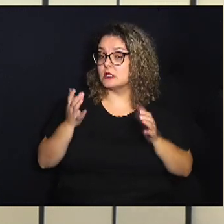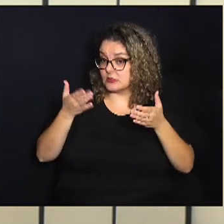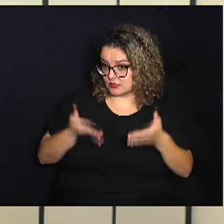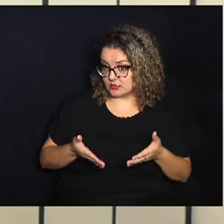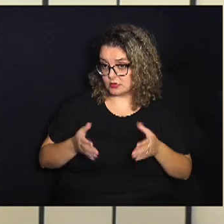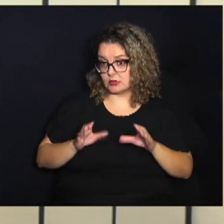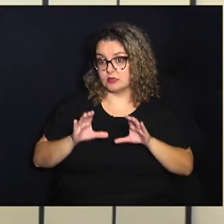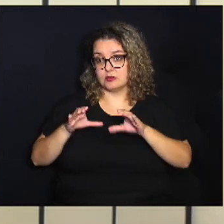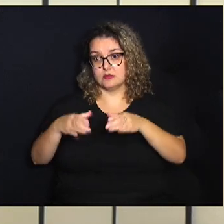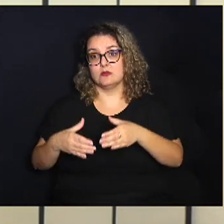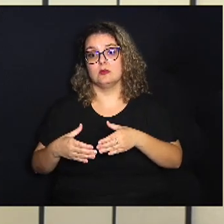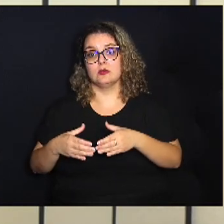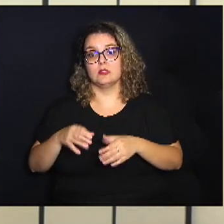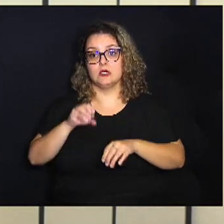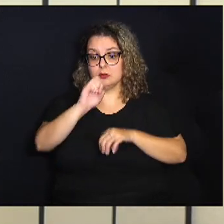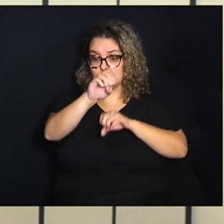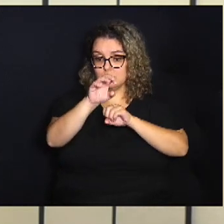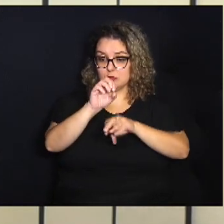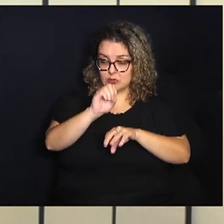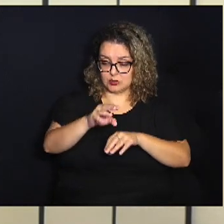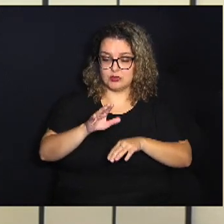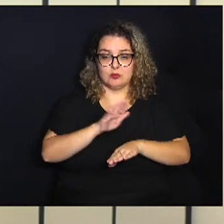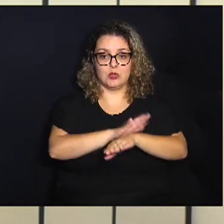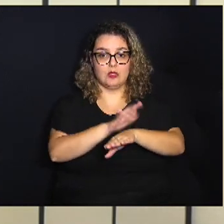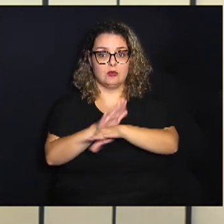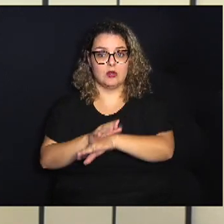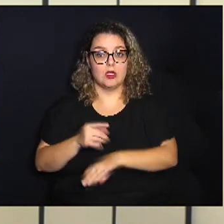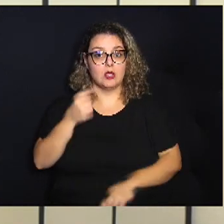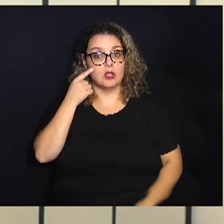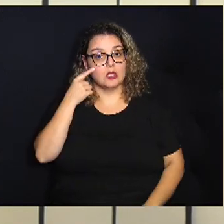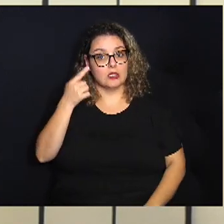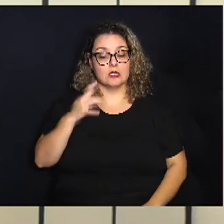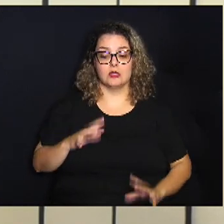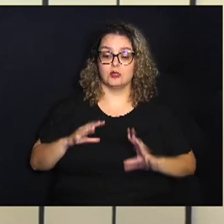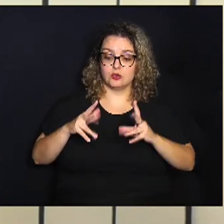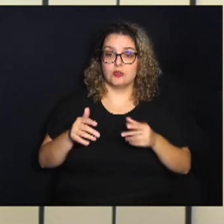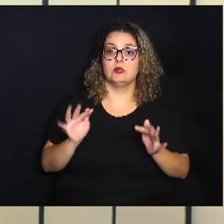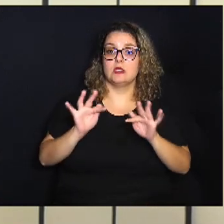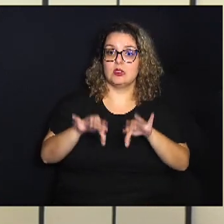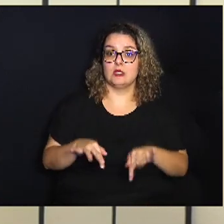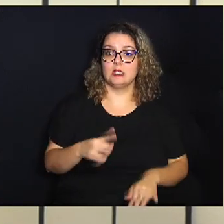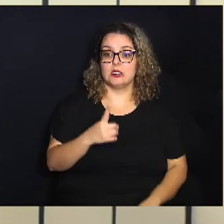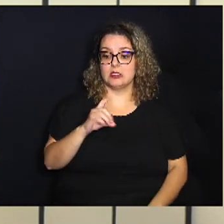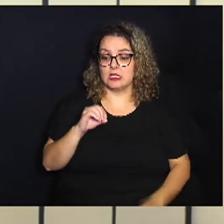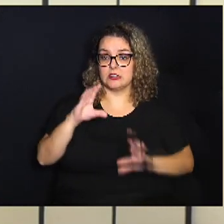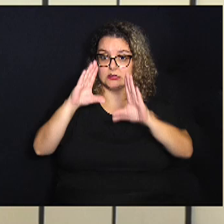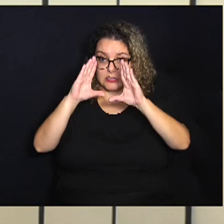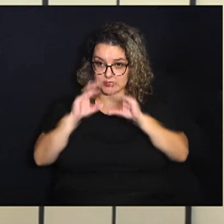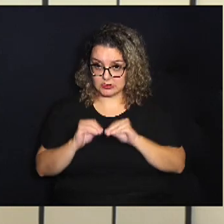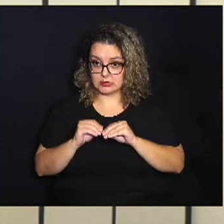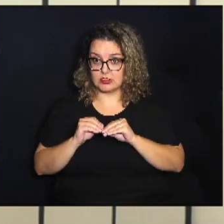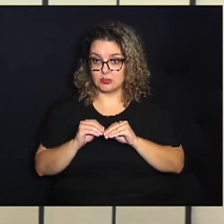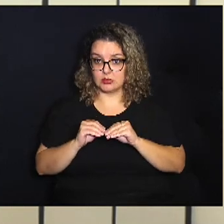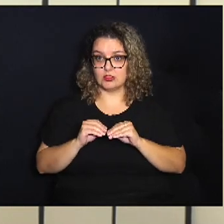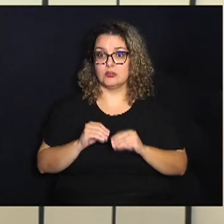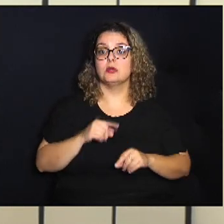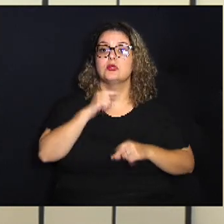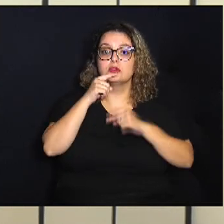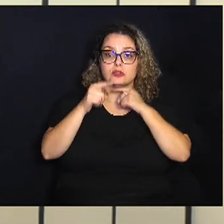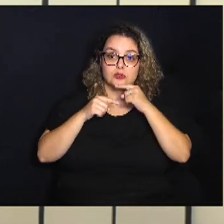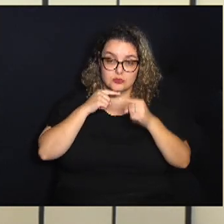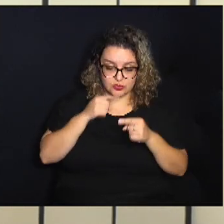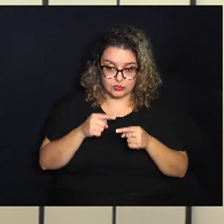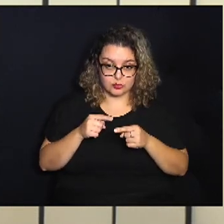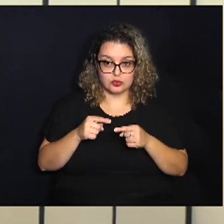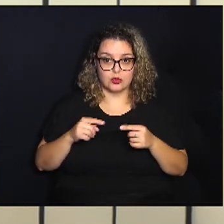equipe semafórica. A previsão é de que toda a operação termine por volta das 10 horas da noite. E dúvidas sobre